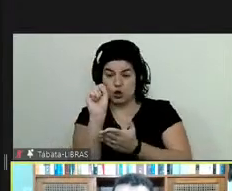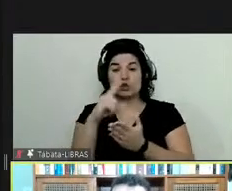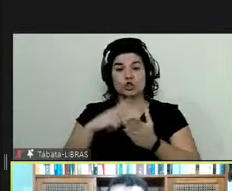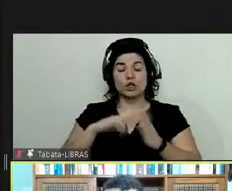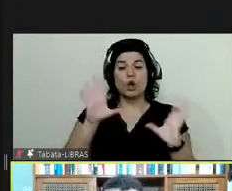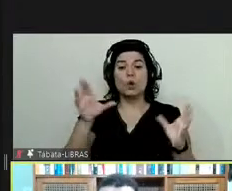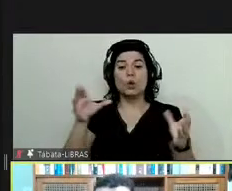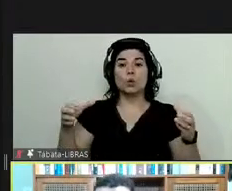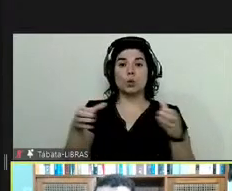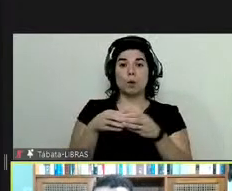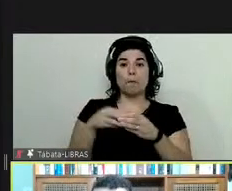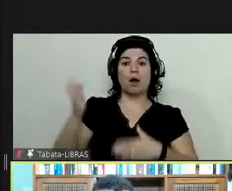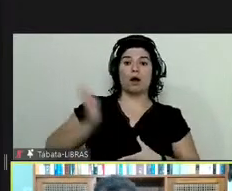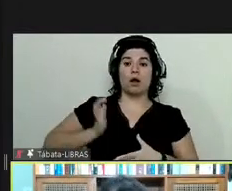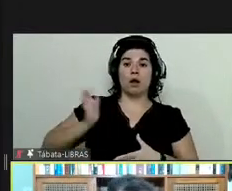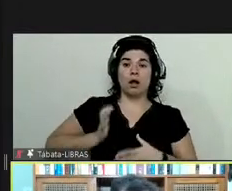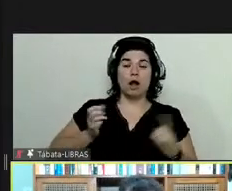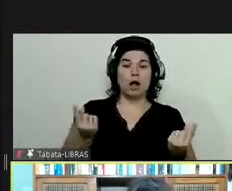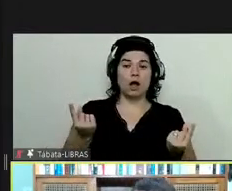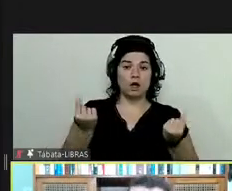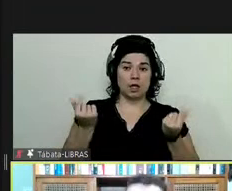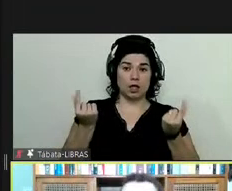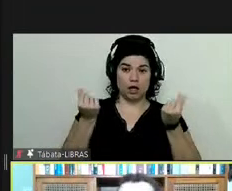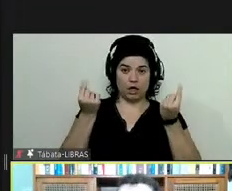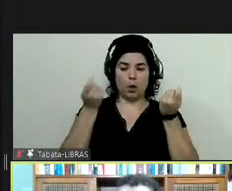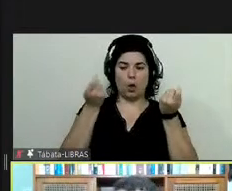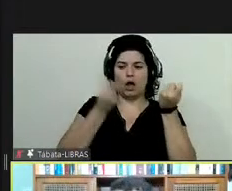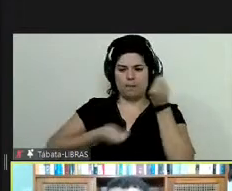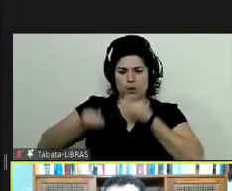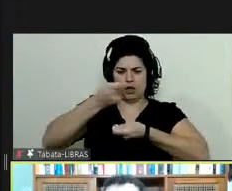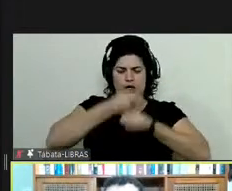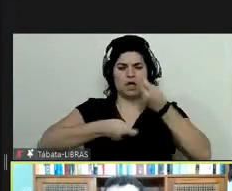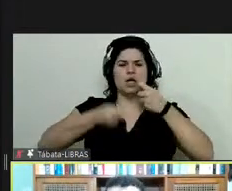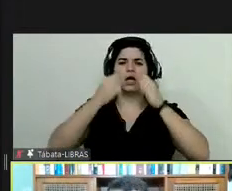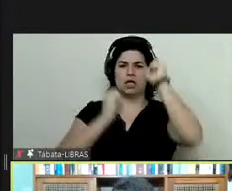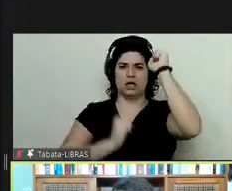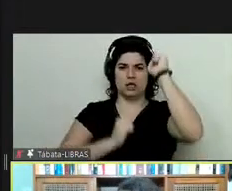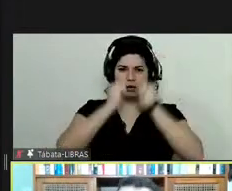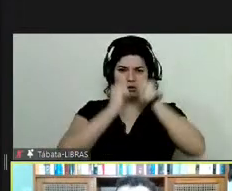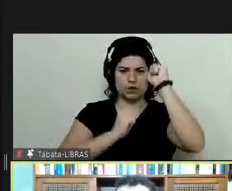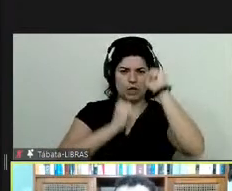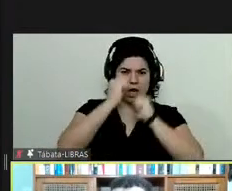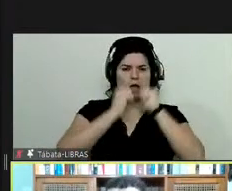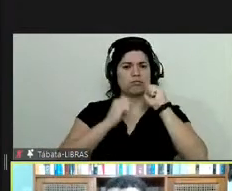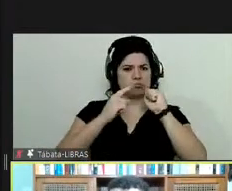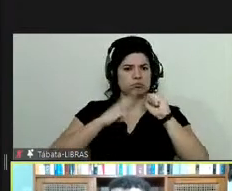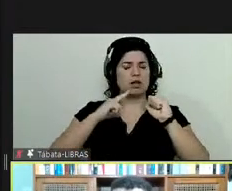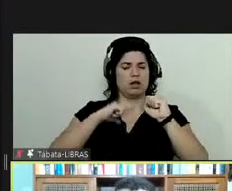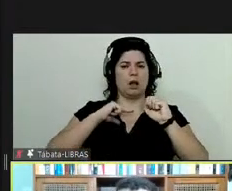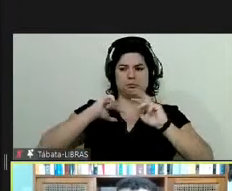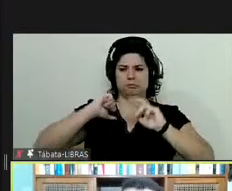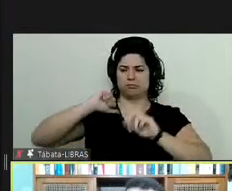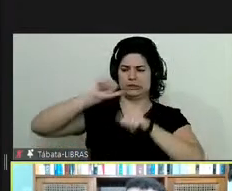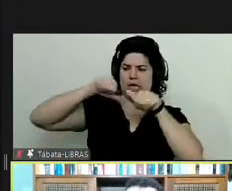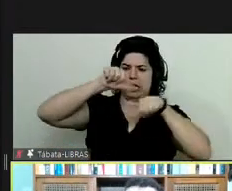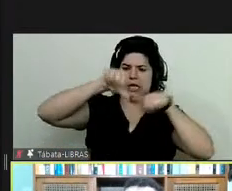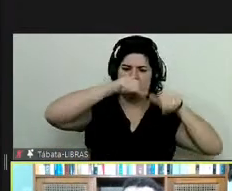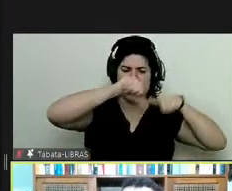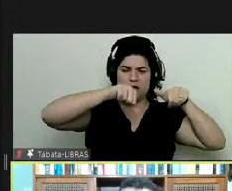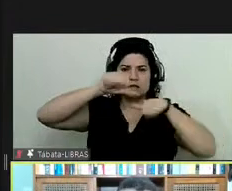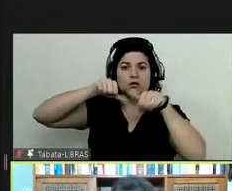moderna burguesia aquela burguesia cada vez mais comercial Industrial enfim fruto das grandes revoluções que